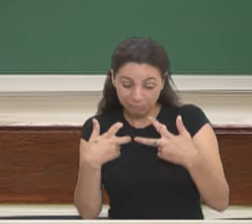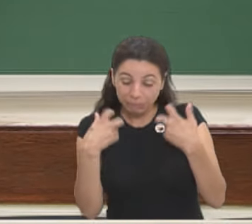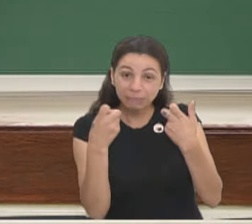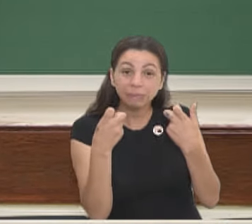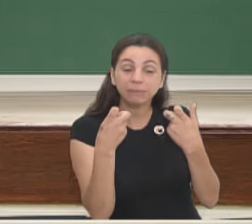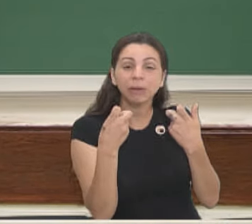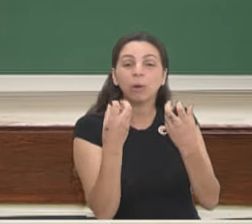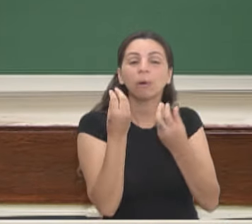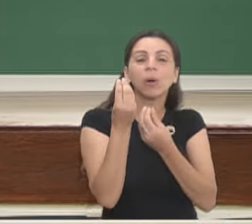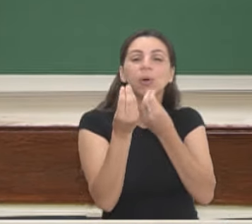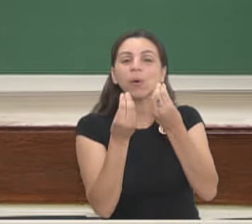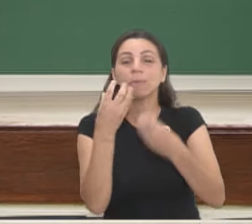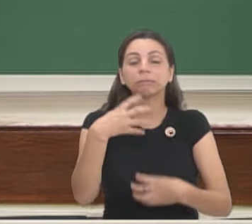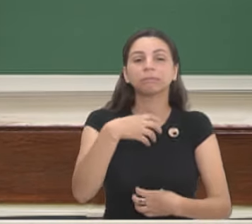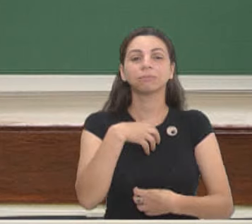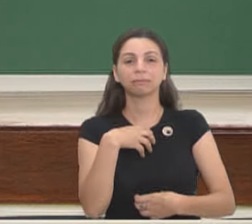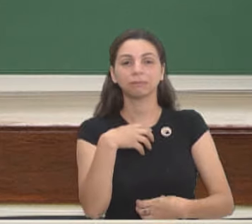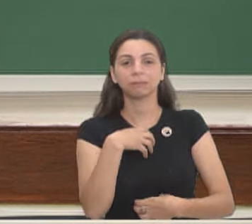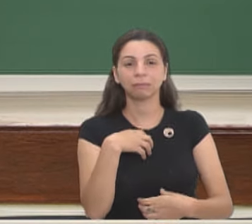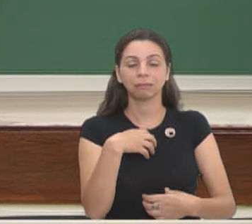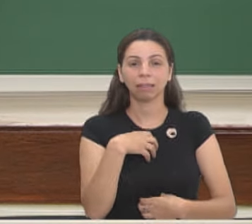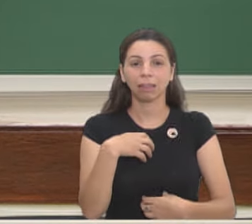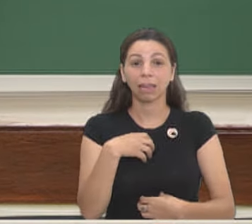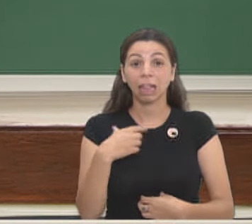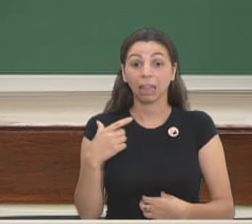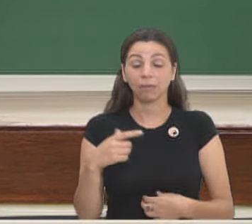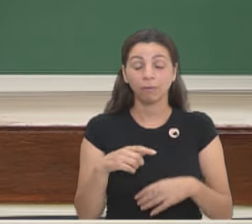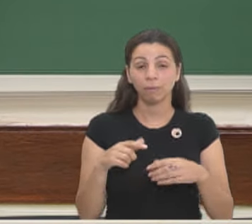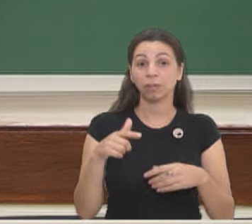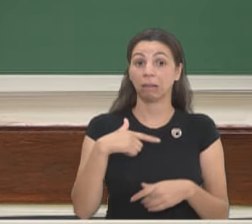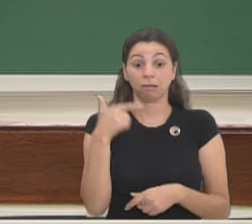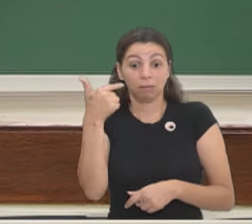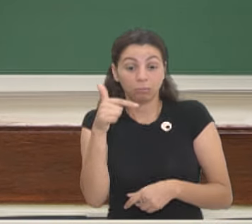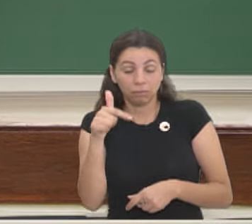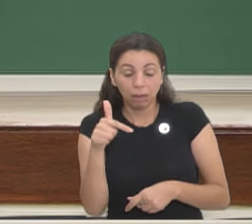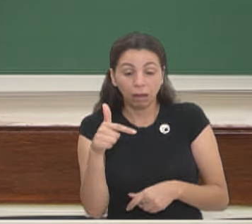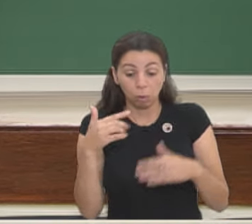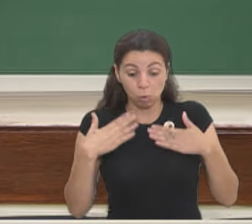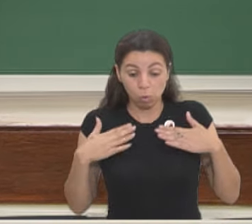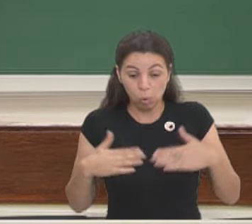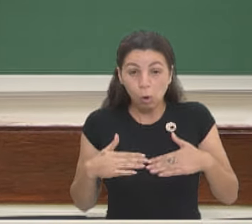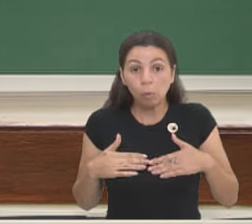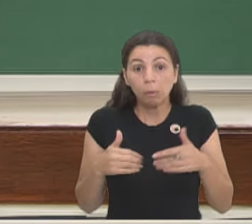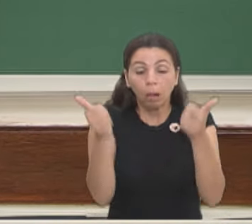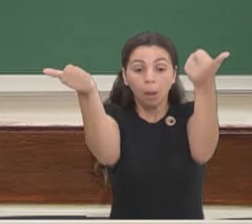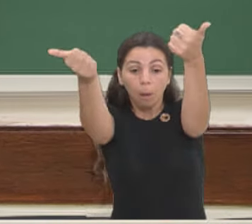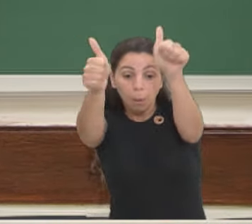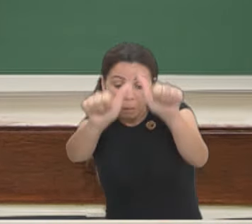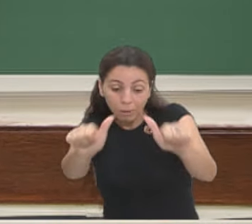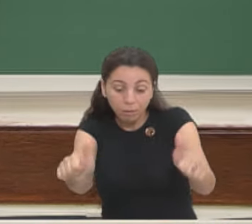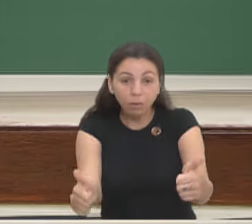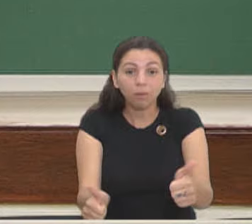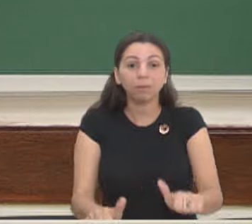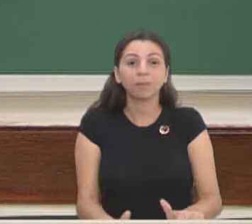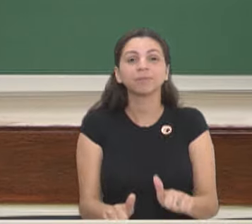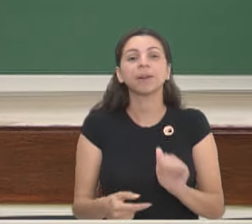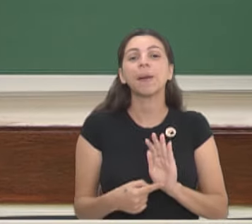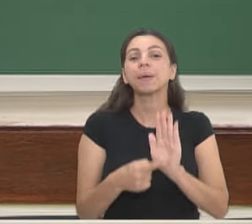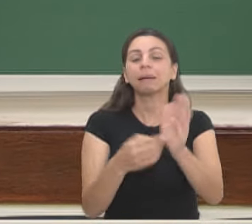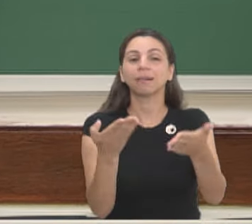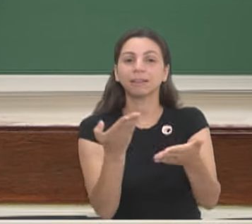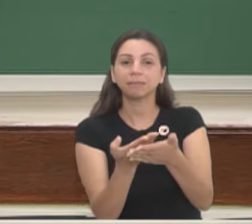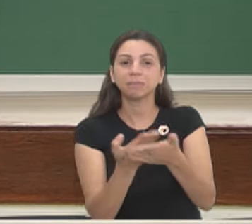que vocês estão se sentindo, porque vocês não têm um corpo, vocês são um corpo. E é isso que a gente quer destacar na aula de hoje.